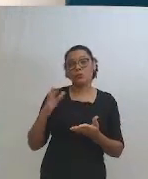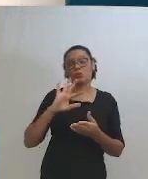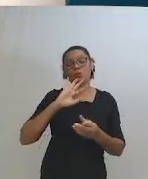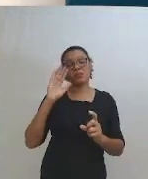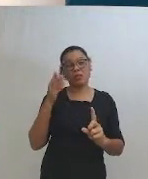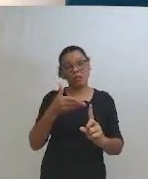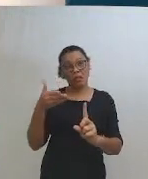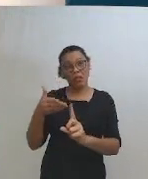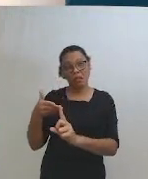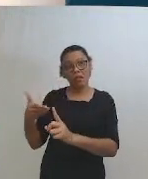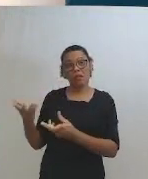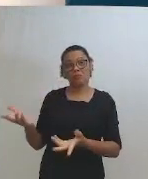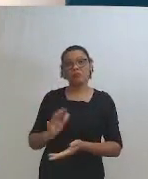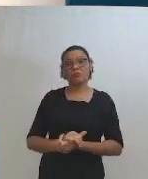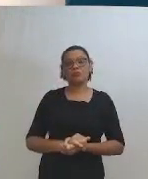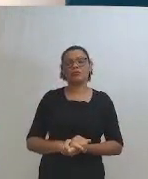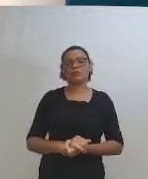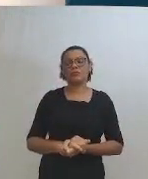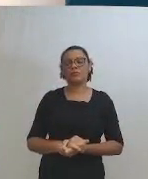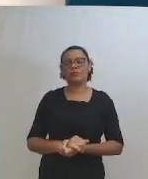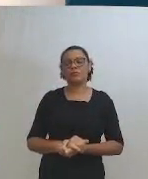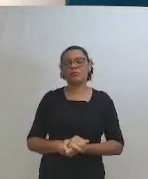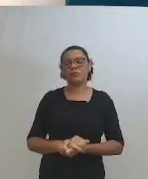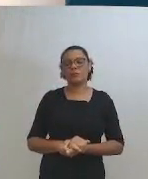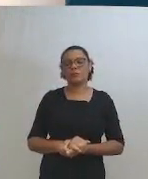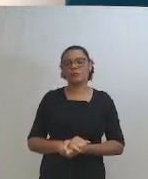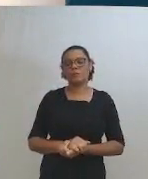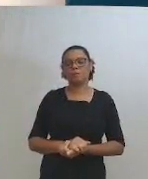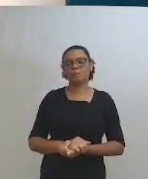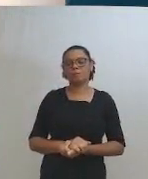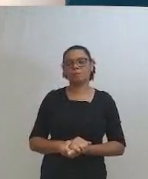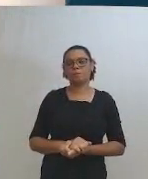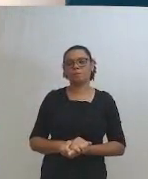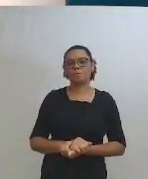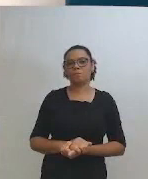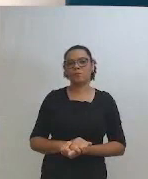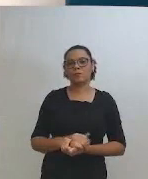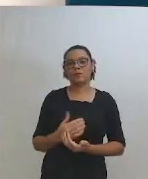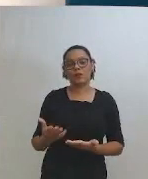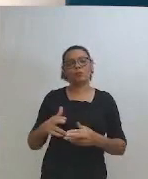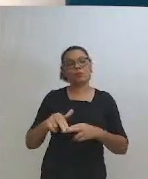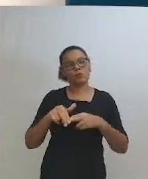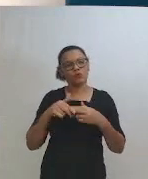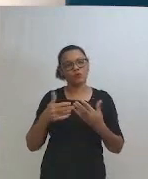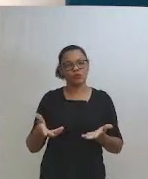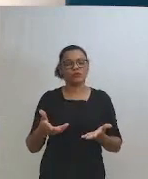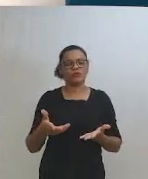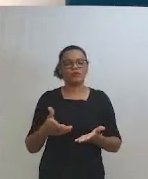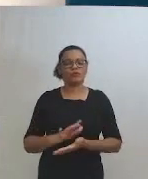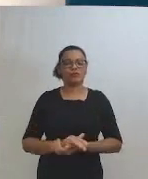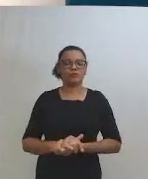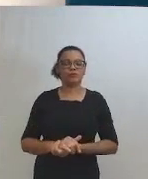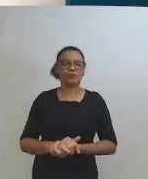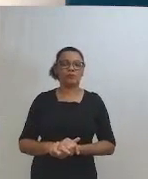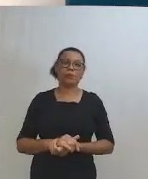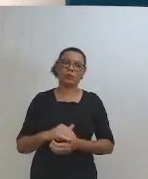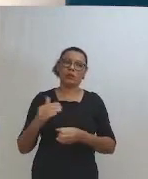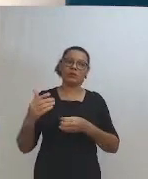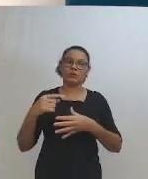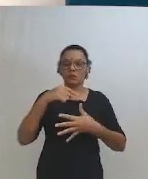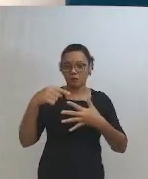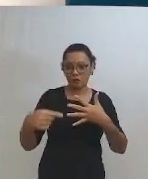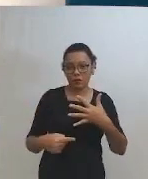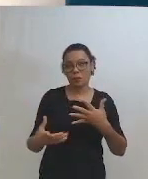demanda uma certa elasticidade. Então, por conta desses fundamentos, eu acolho o